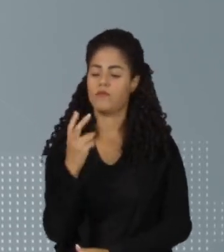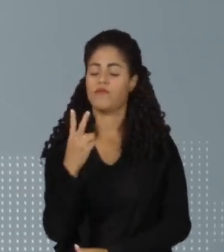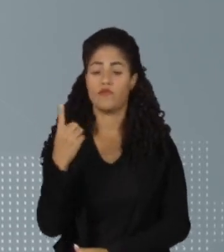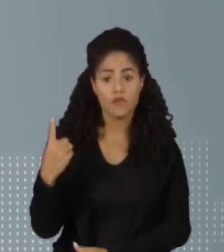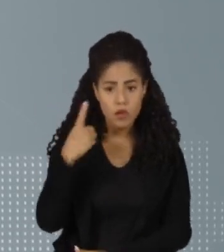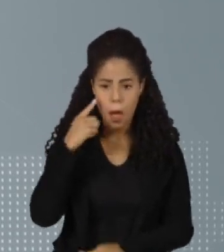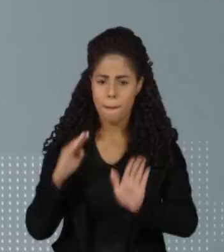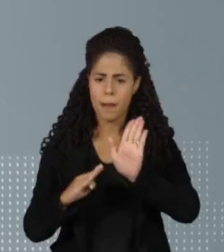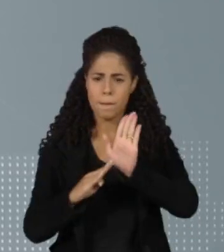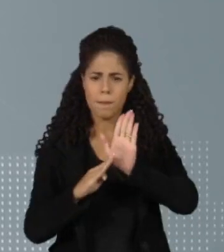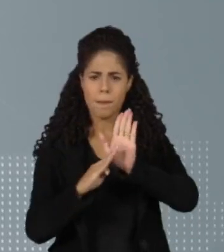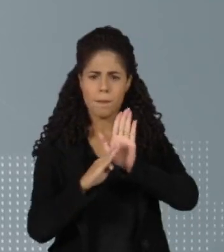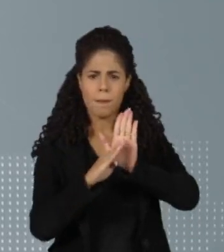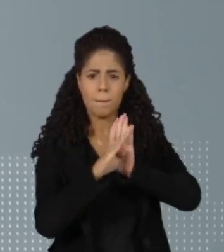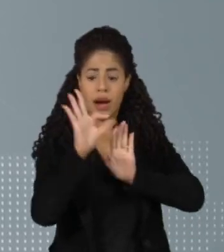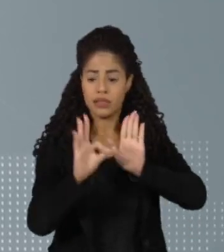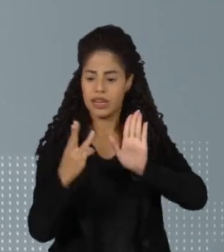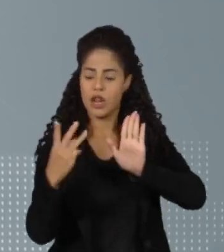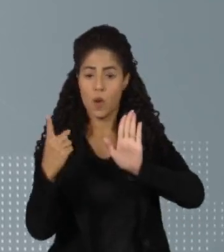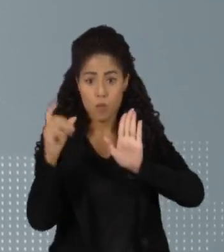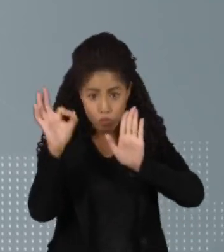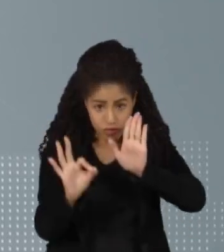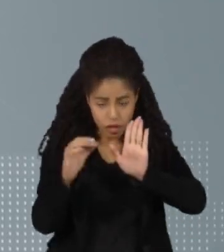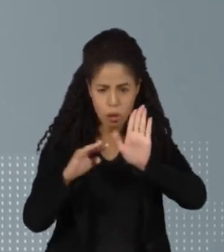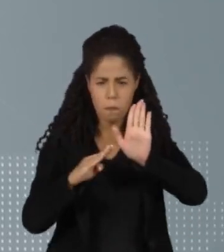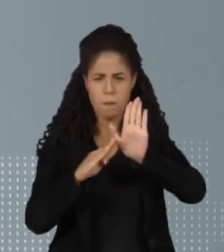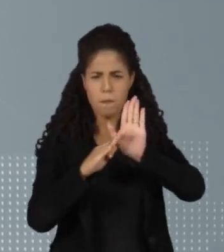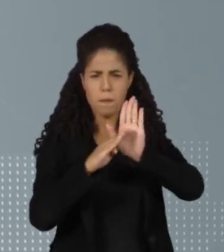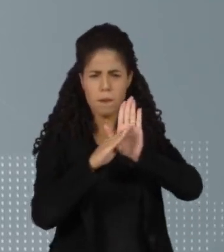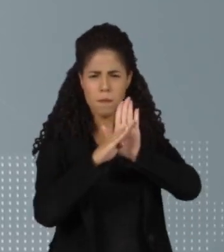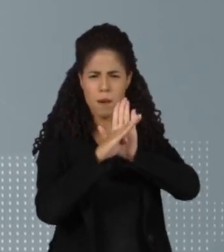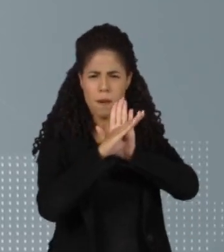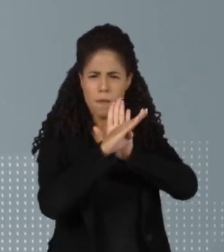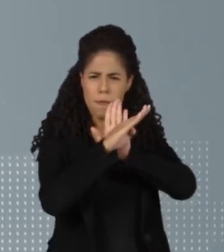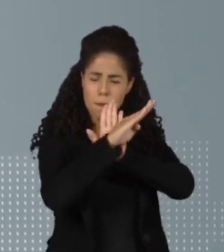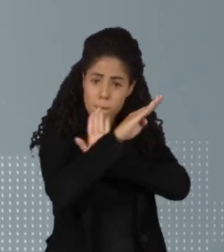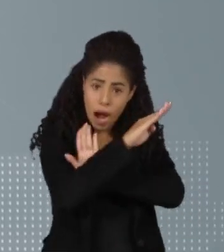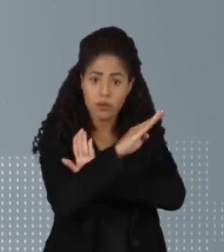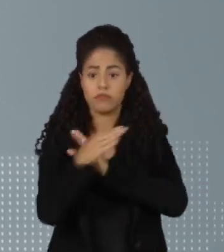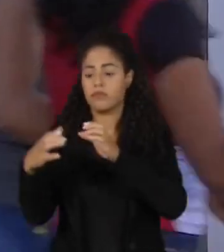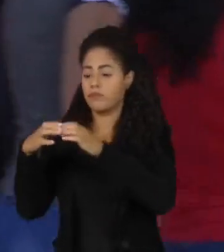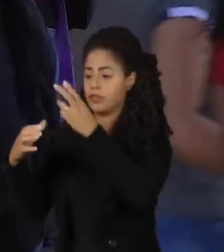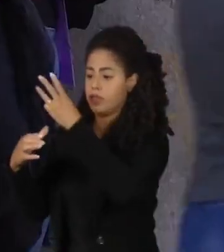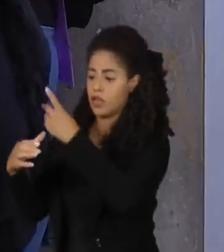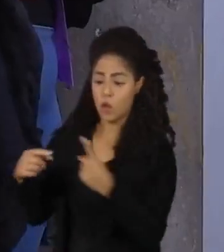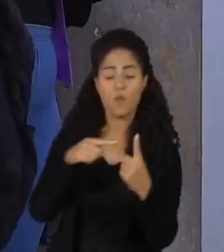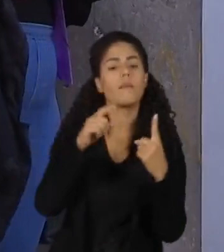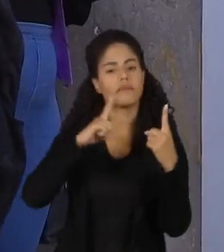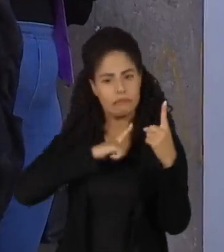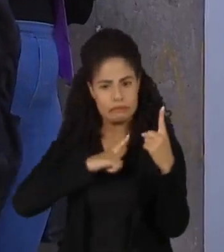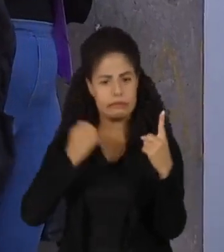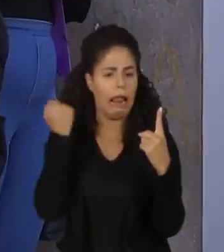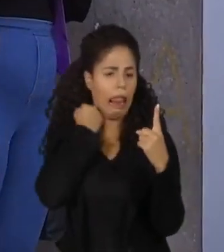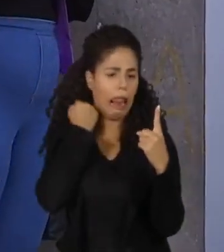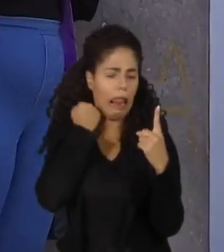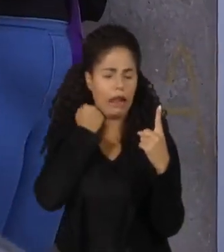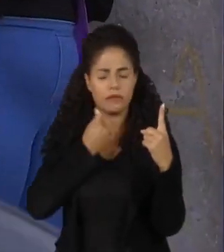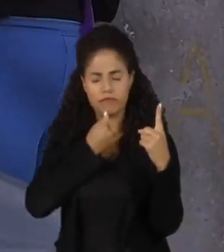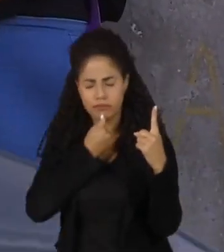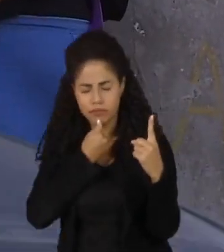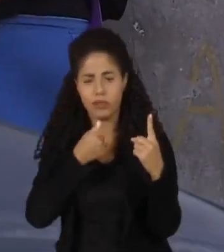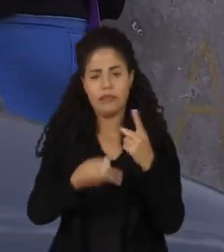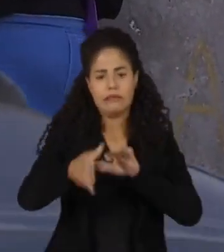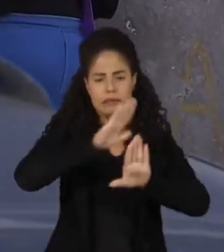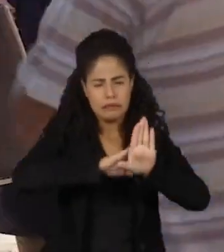o percentual subiu para 31%, praticamente uma a cada 3 pessoas. Por trás do resultado estão as